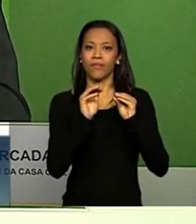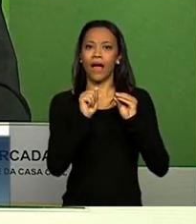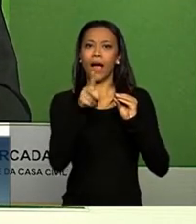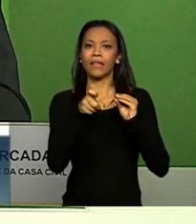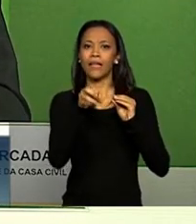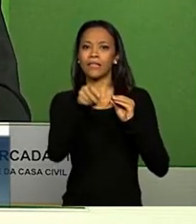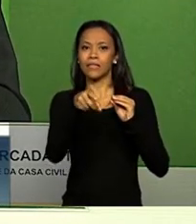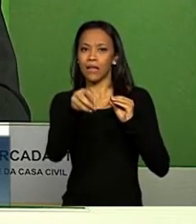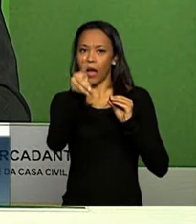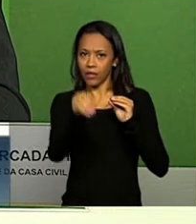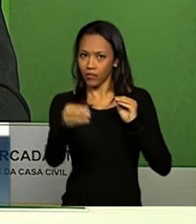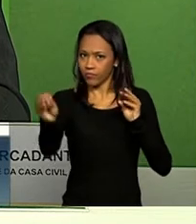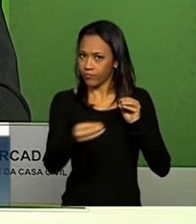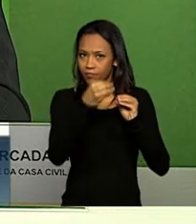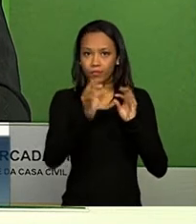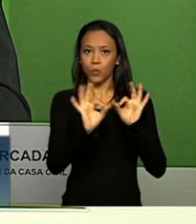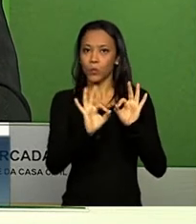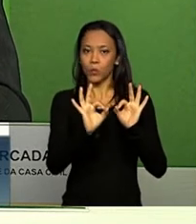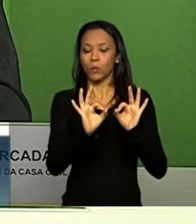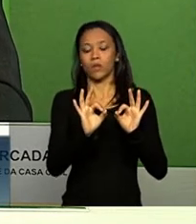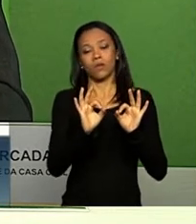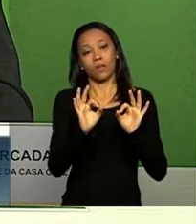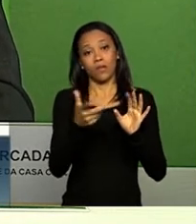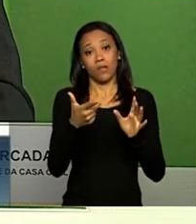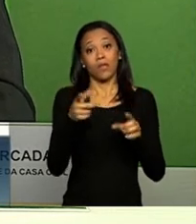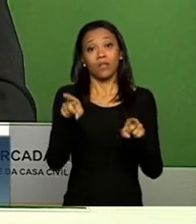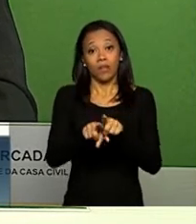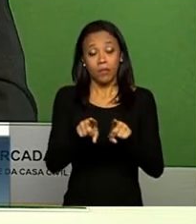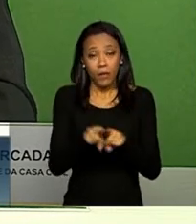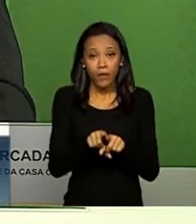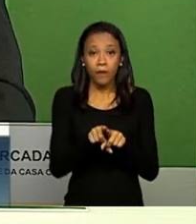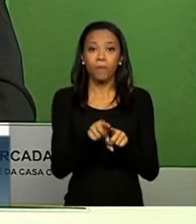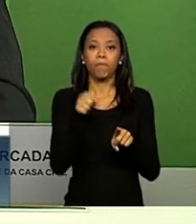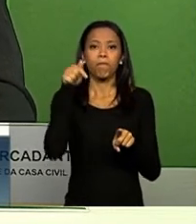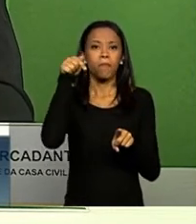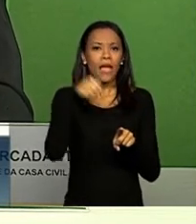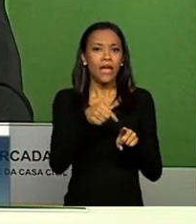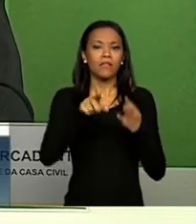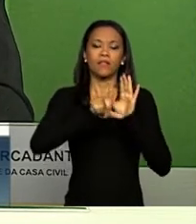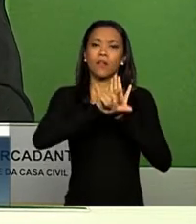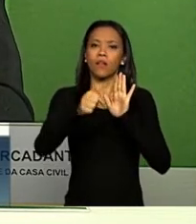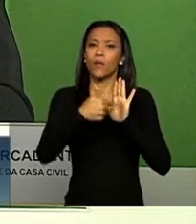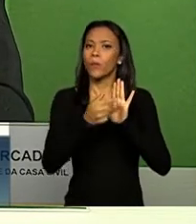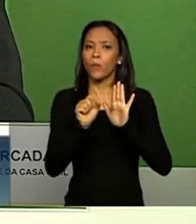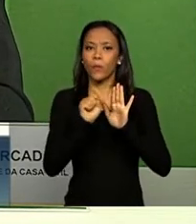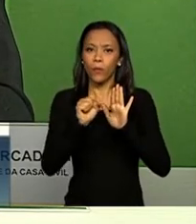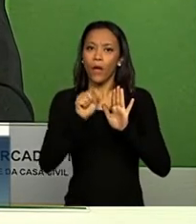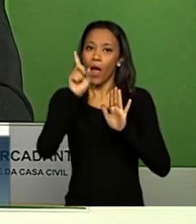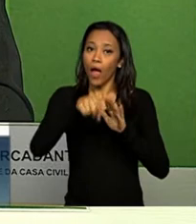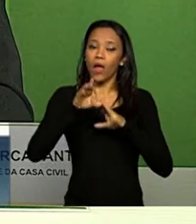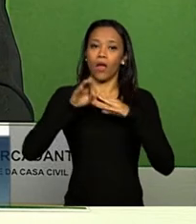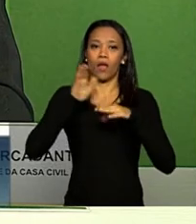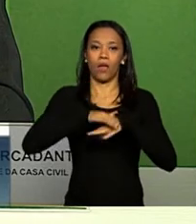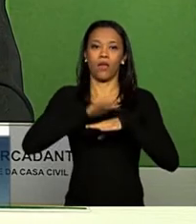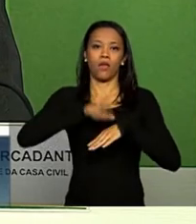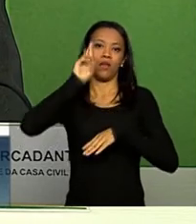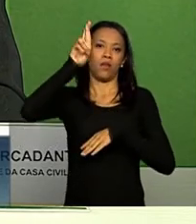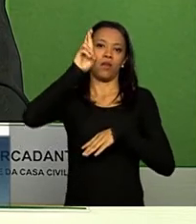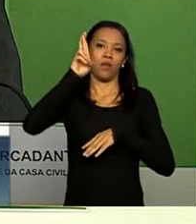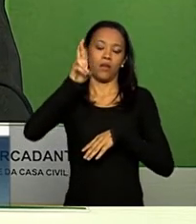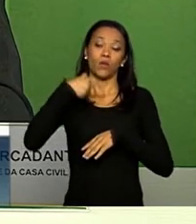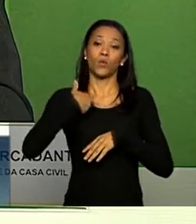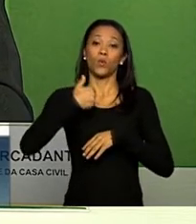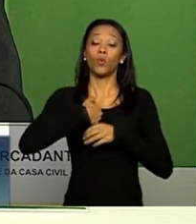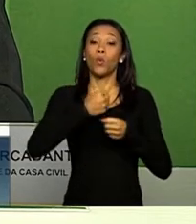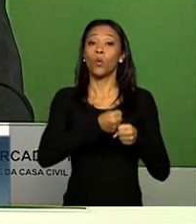vedação constitucional. E também a iniciativa dessa legislação deve ser do Poder Executivo. De qualquer